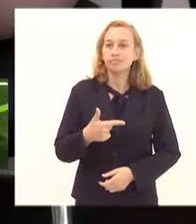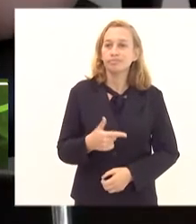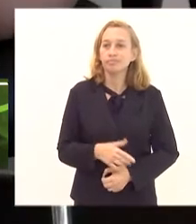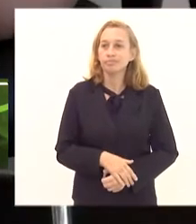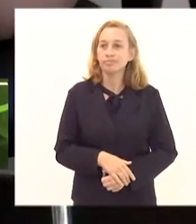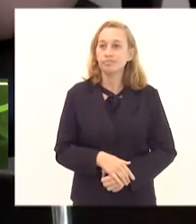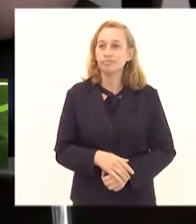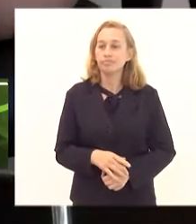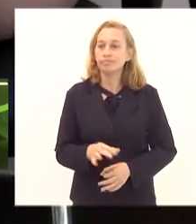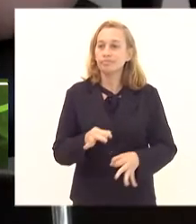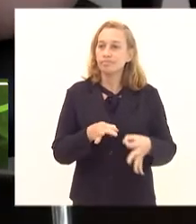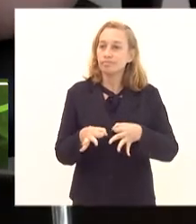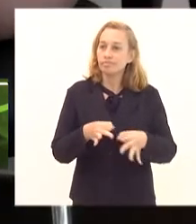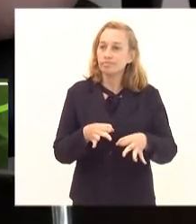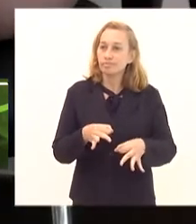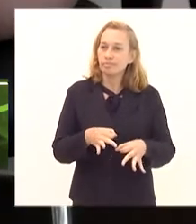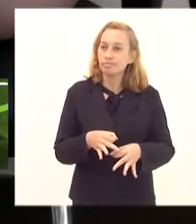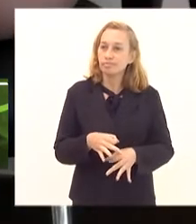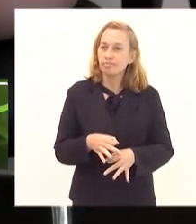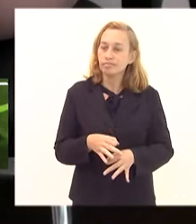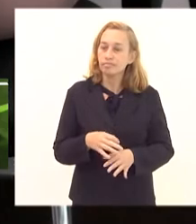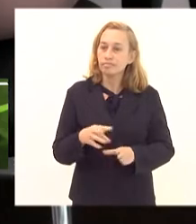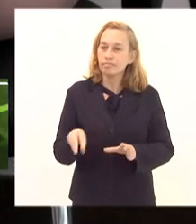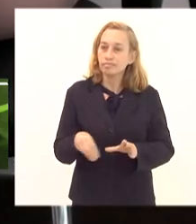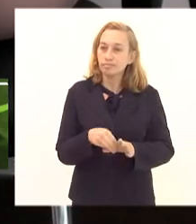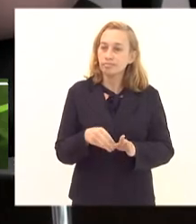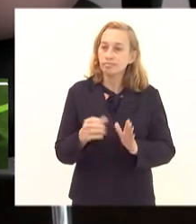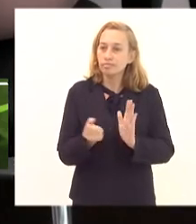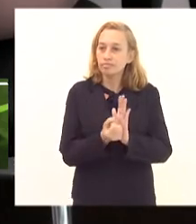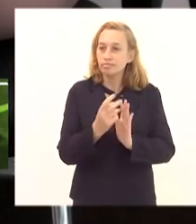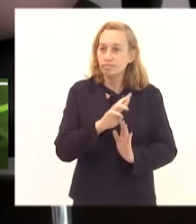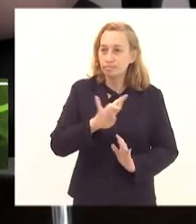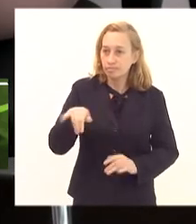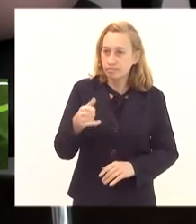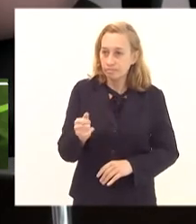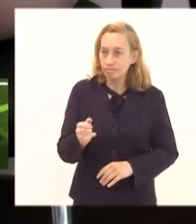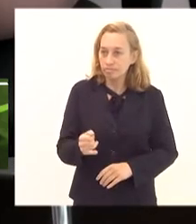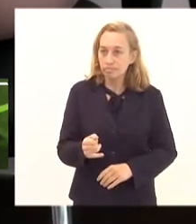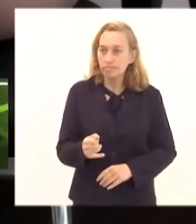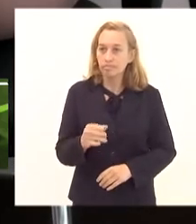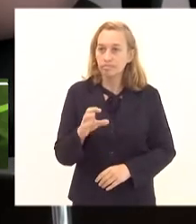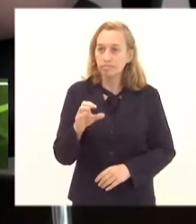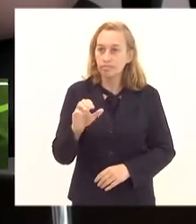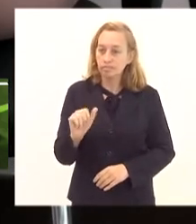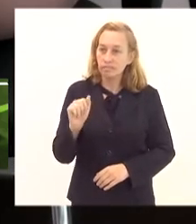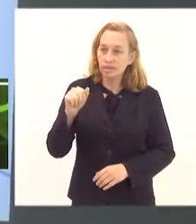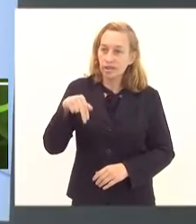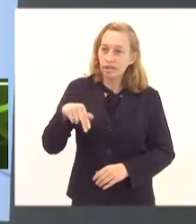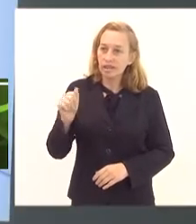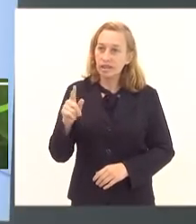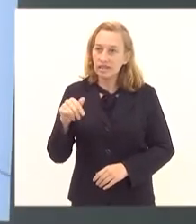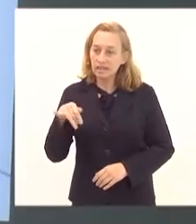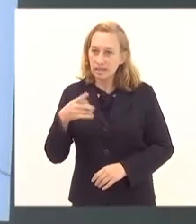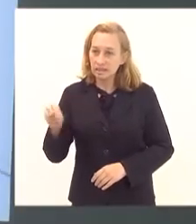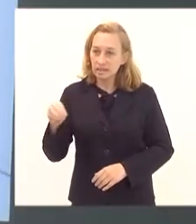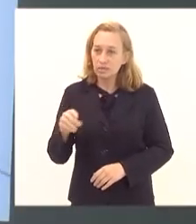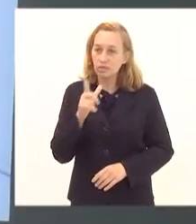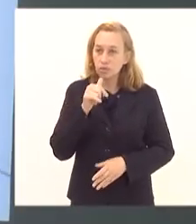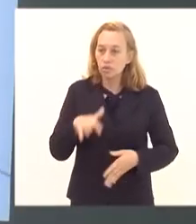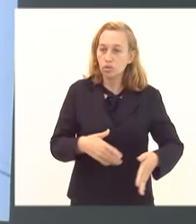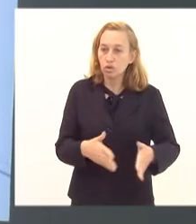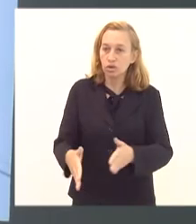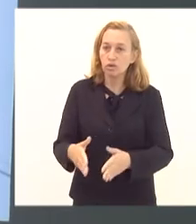O segundo projeto que está dentro, tá no programa do pacto, é a canalização de um trecho do Rio Roncador, em Duque